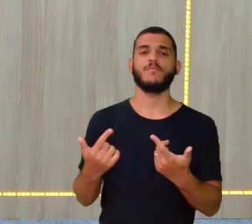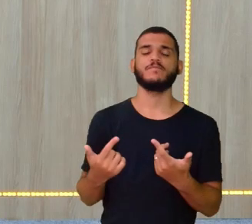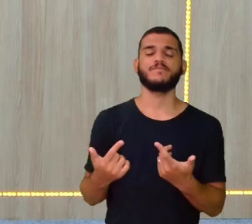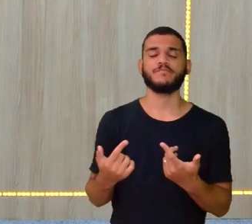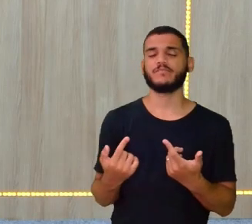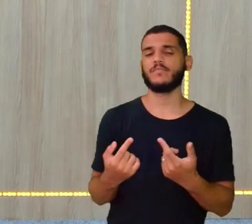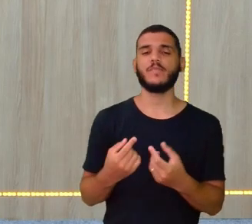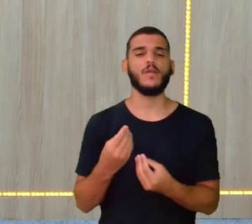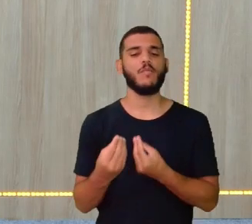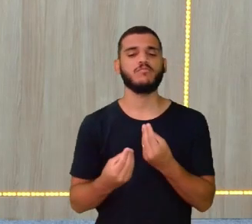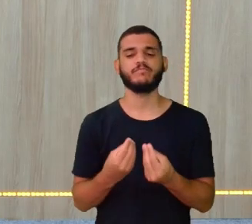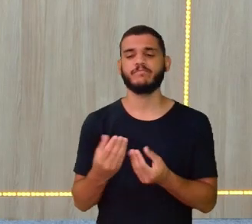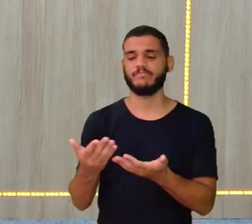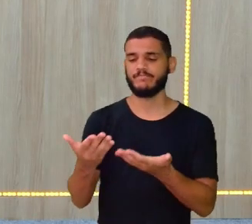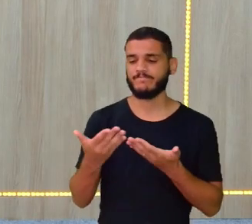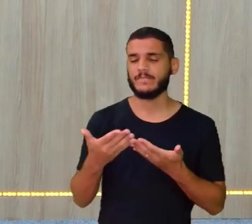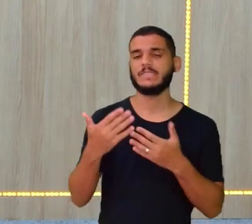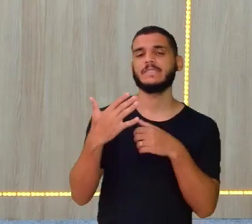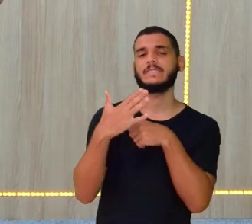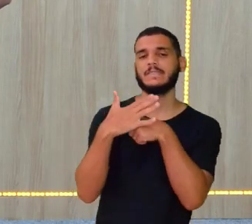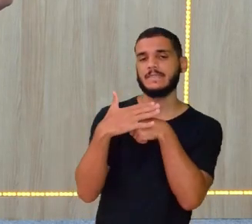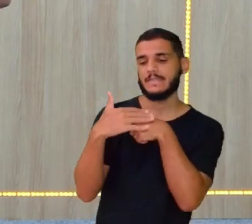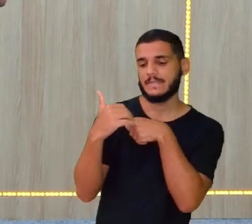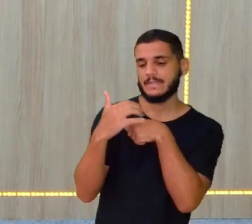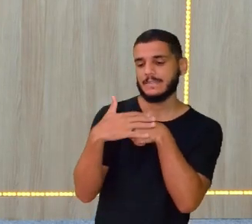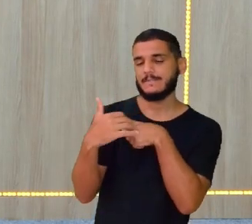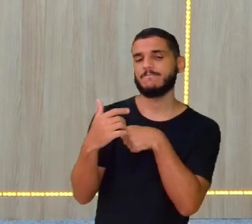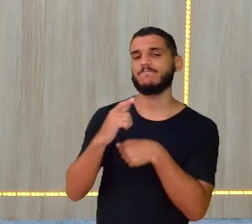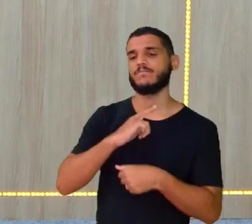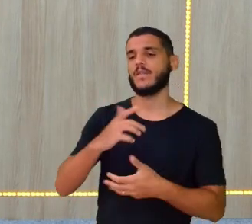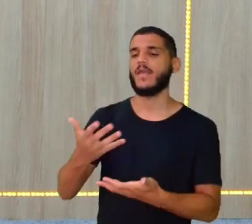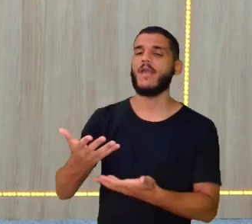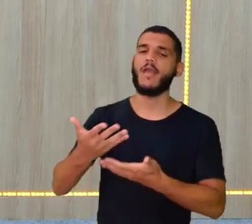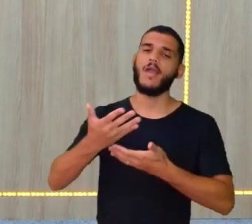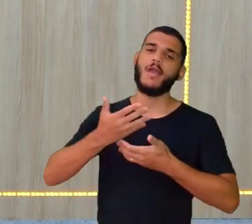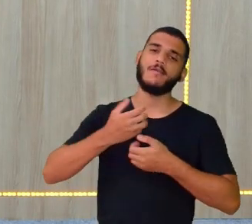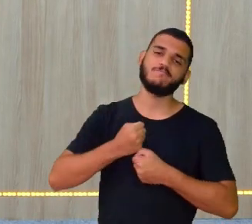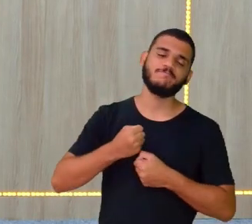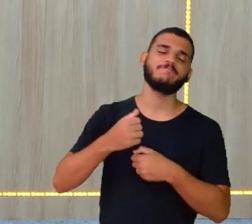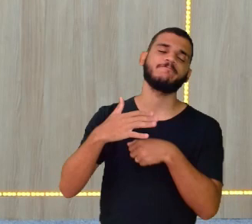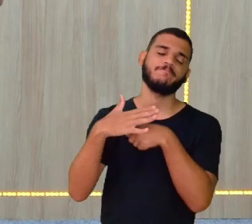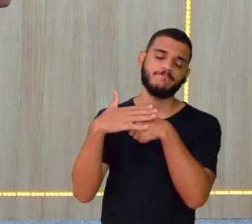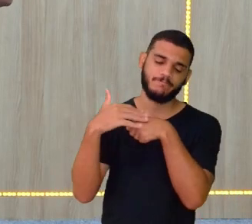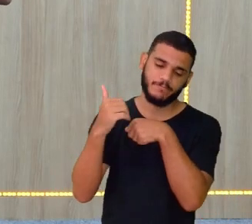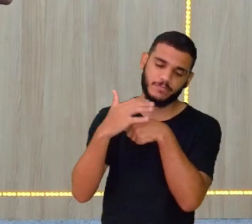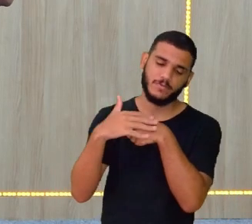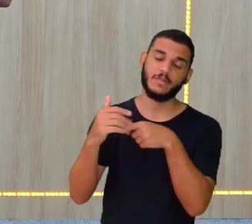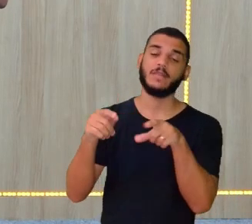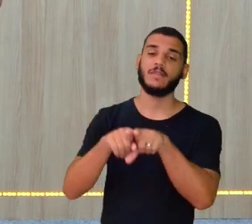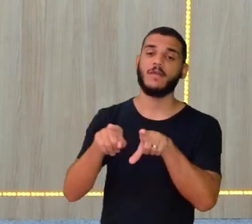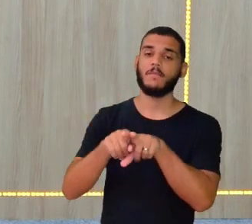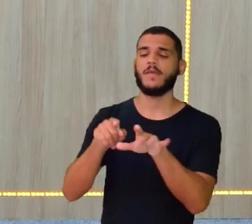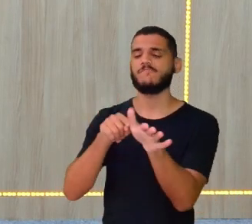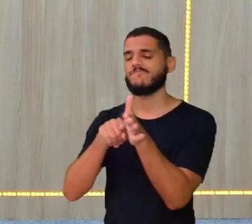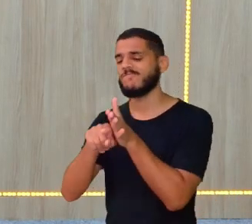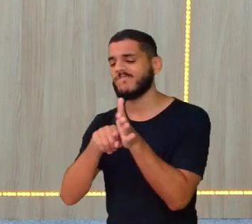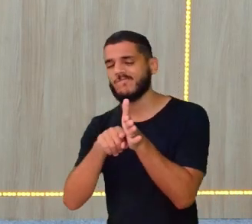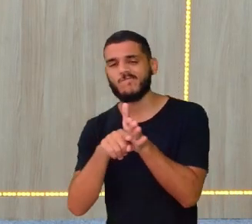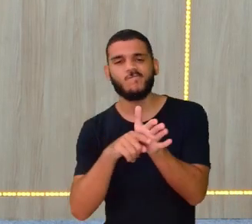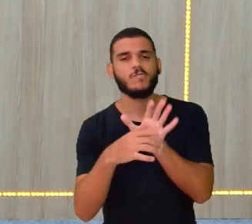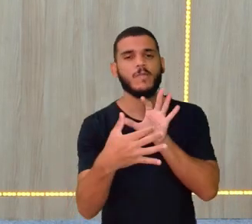com carinho, não é? Fazer esse movimento de busca, não é?